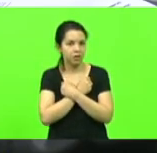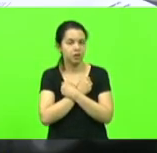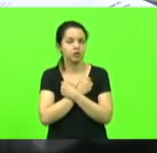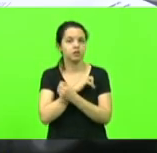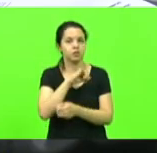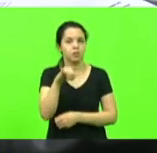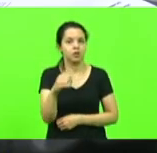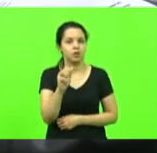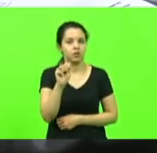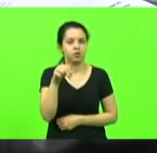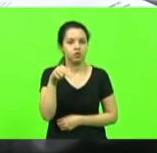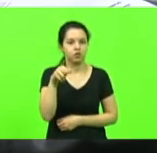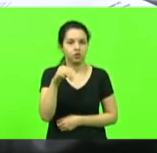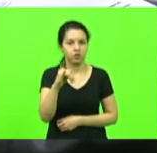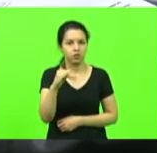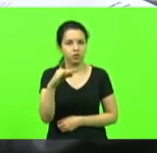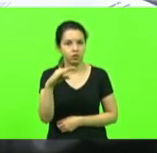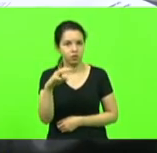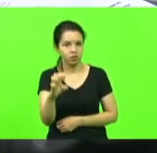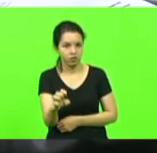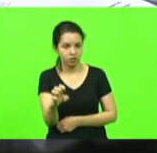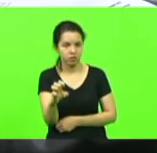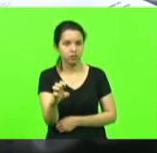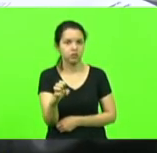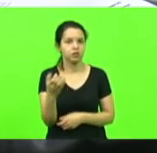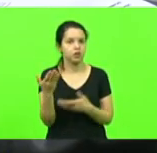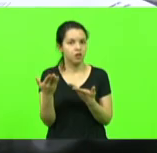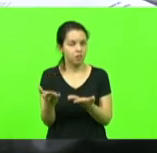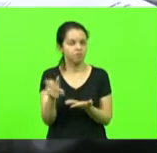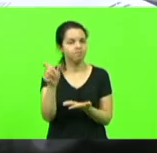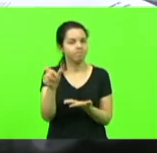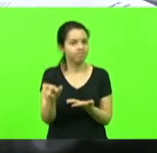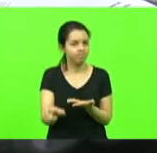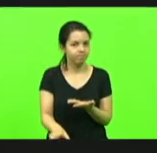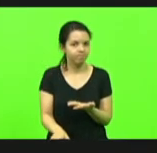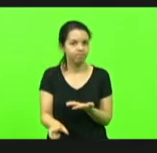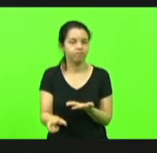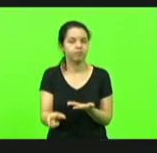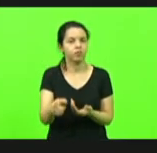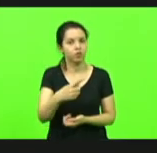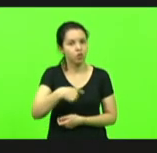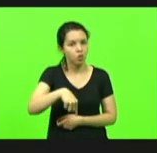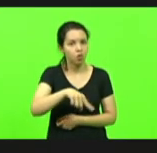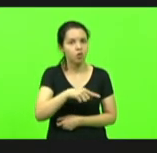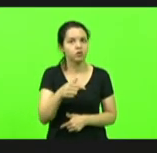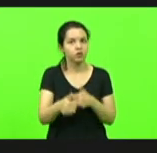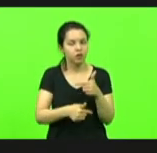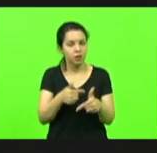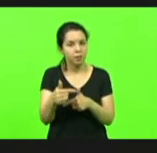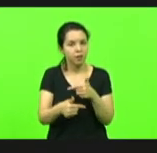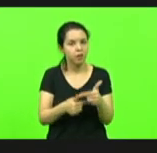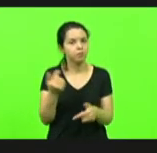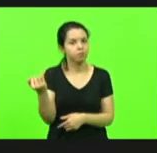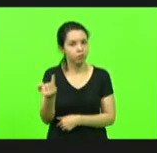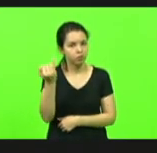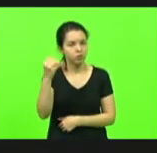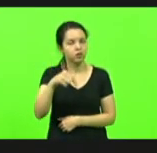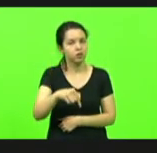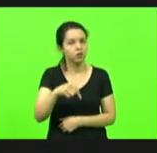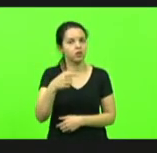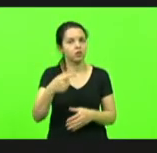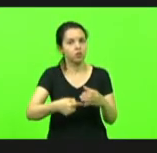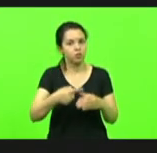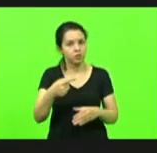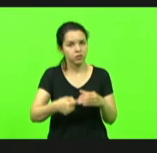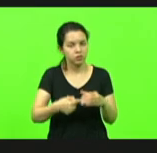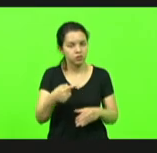Janice. Janice, que uma pessoa que deixou um trabalho importantíssimo aqui na comissão e